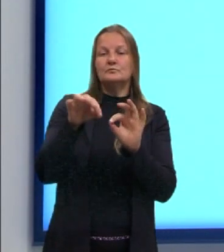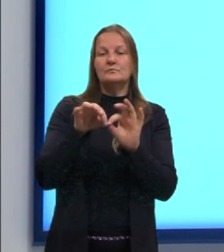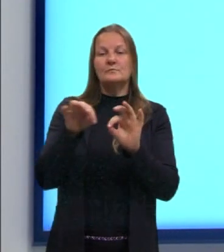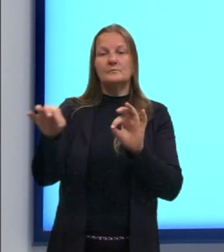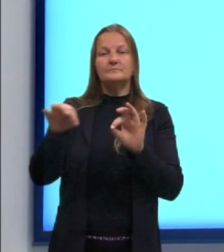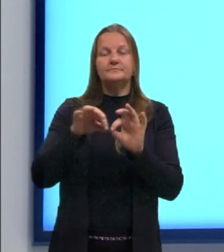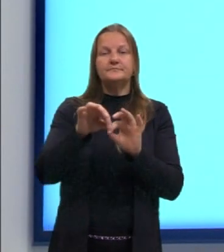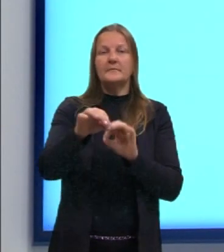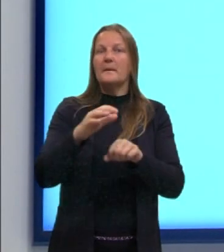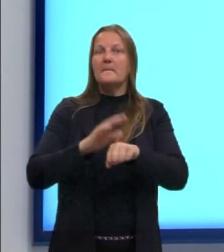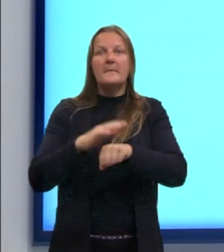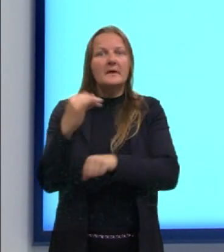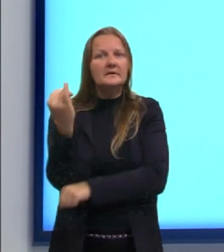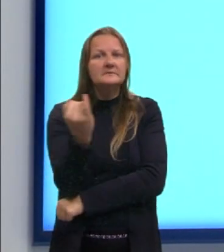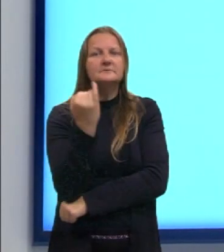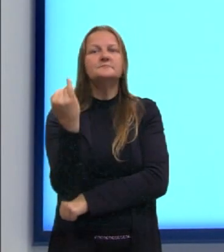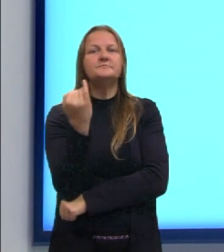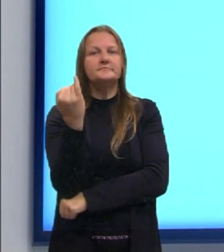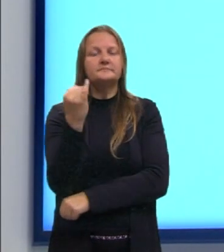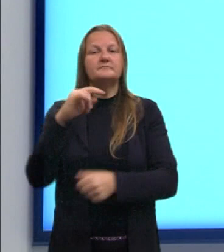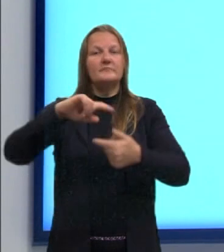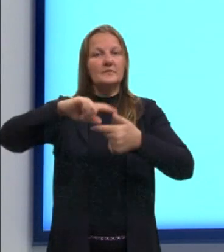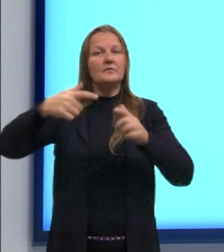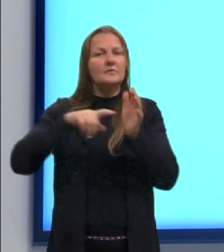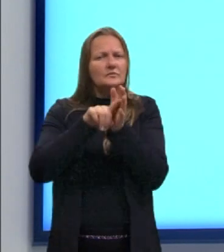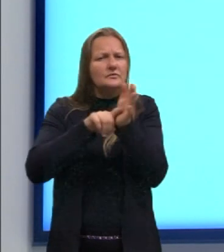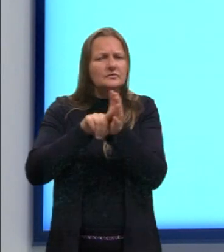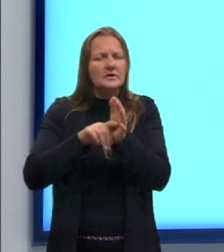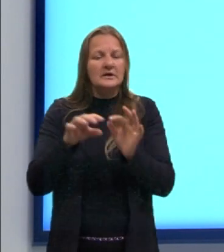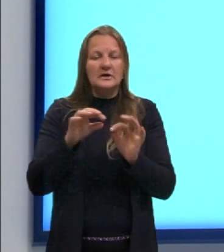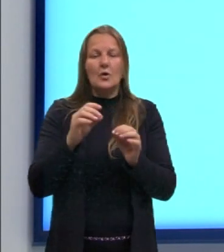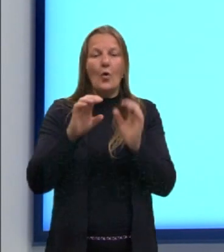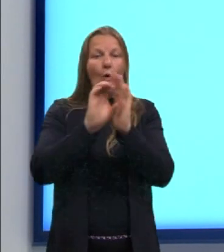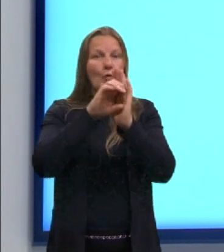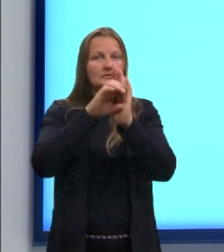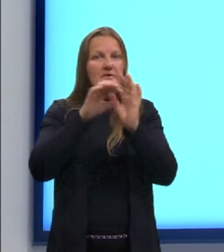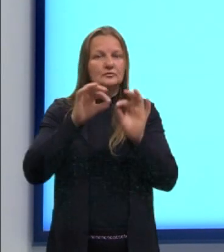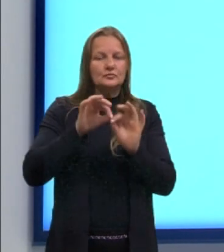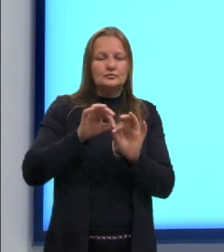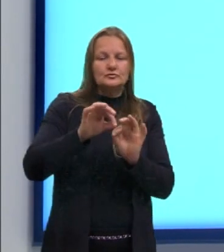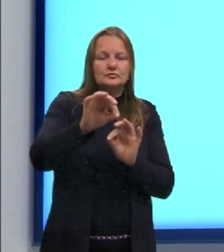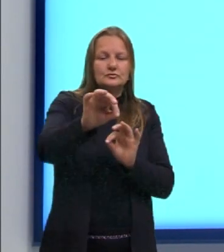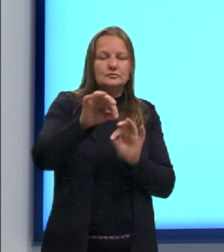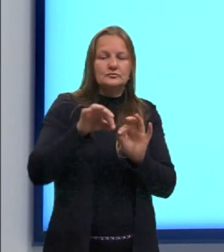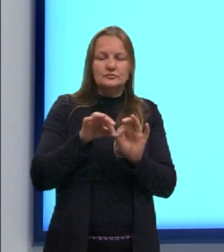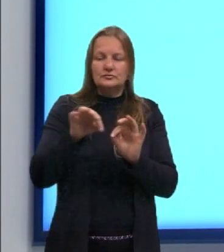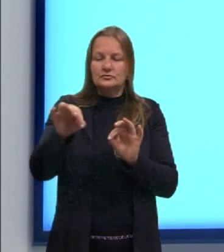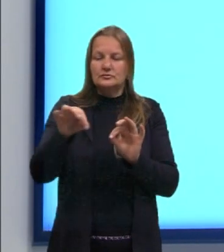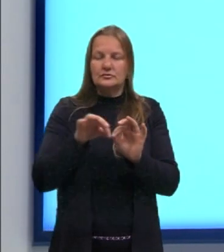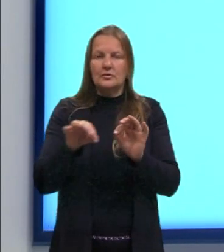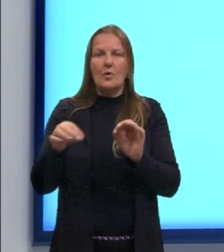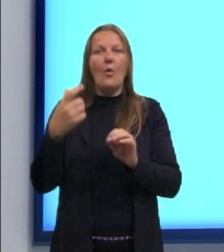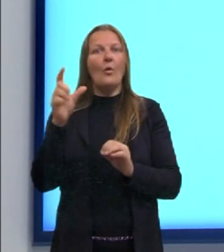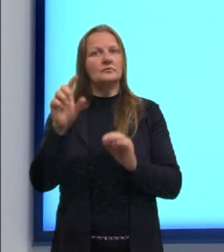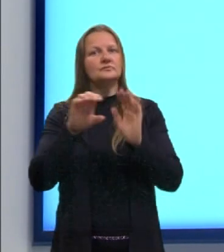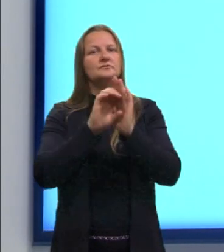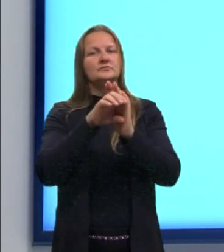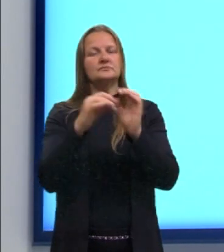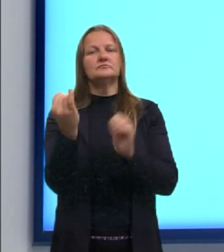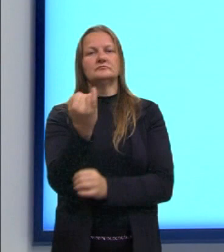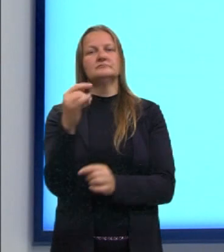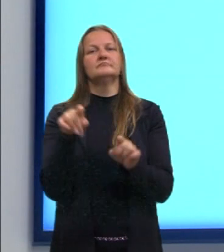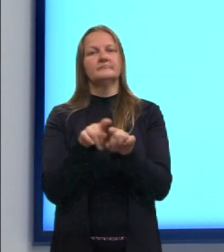é um dos mais importantes dentro da geometria analítica. Por meio dele, são definidos outros conceitos